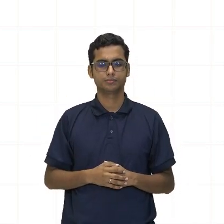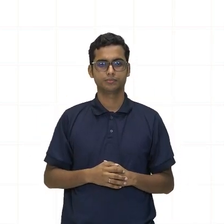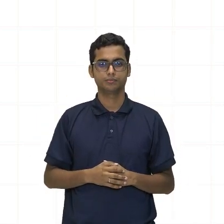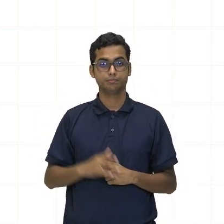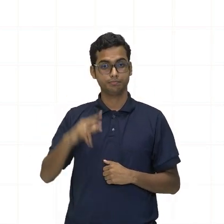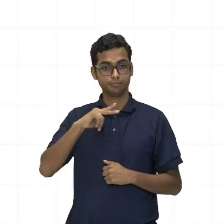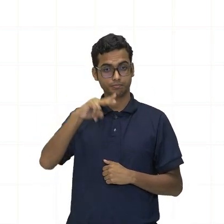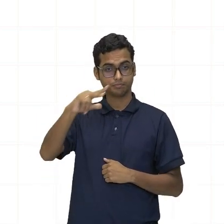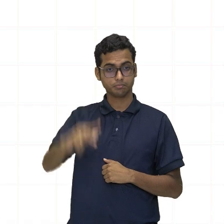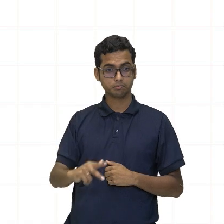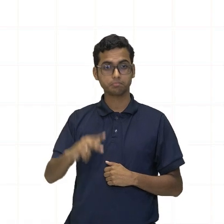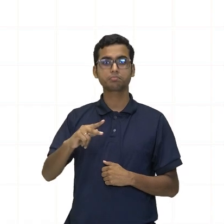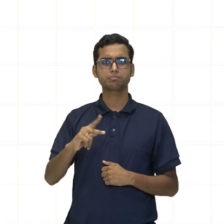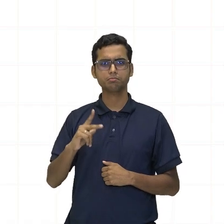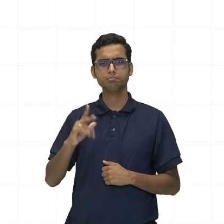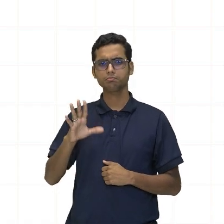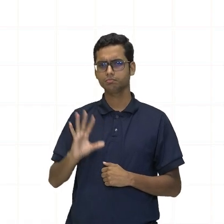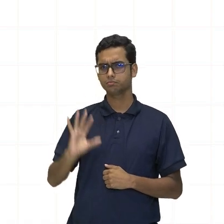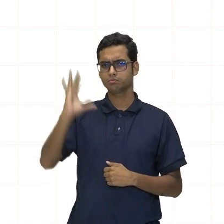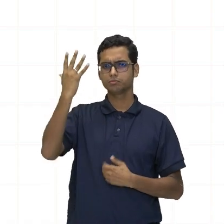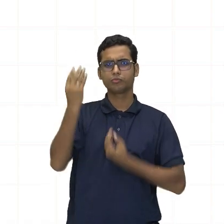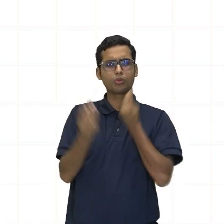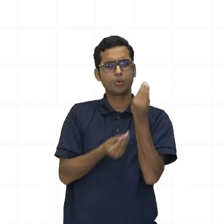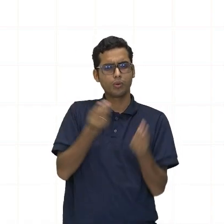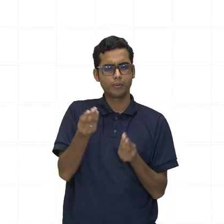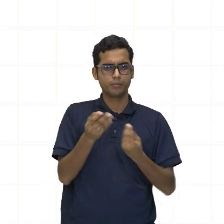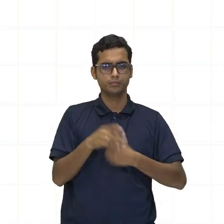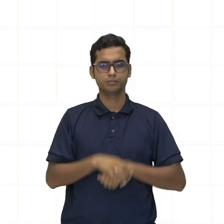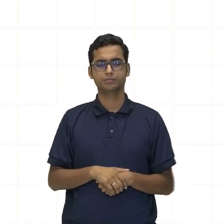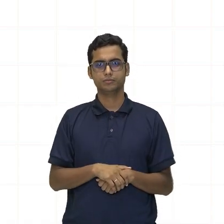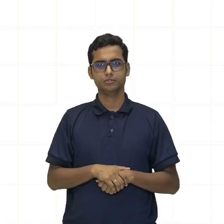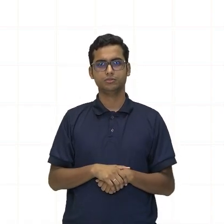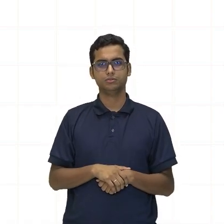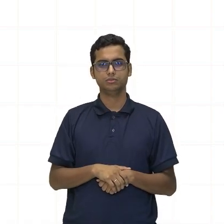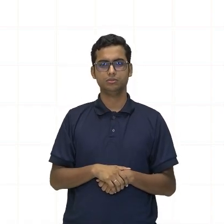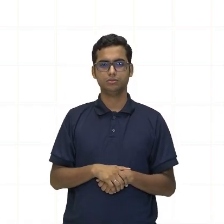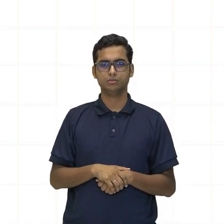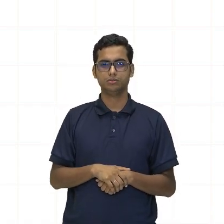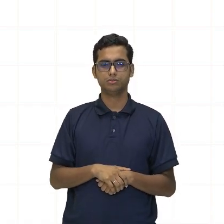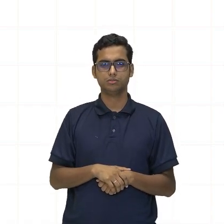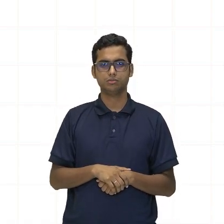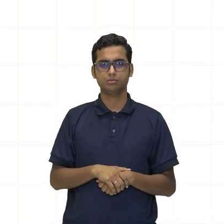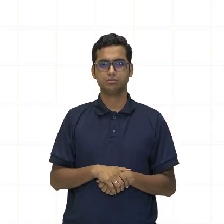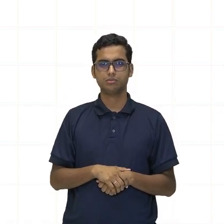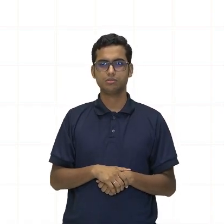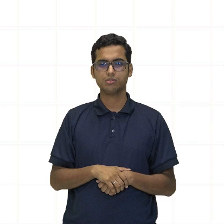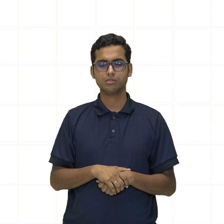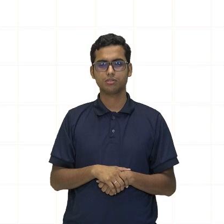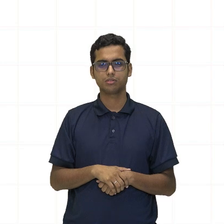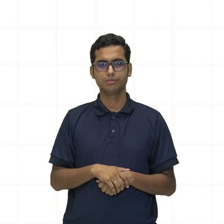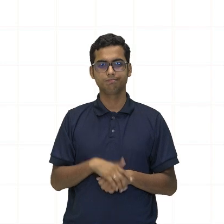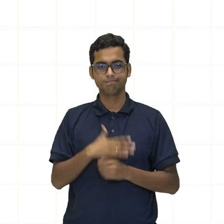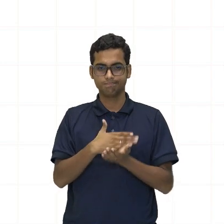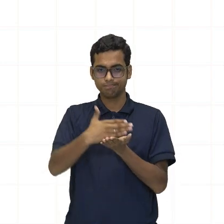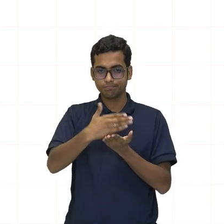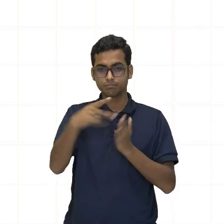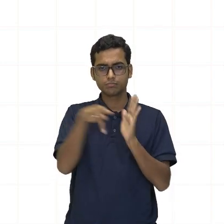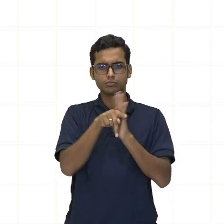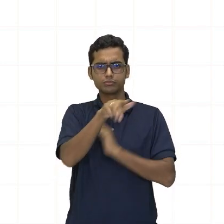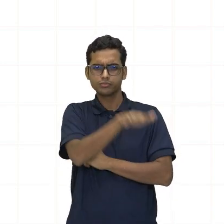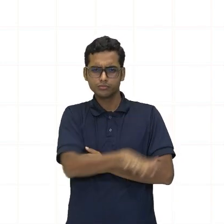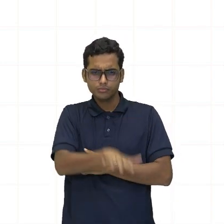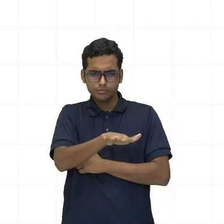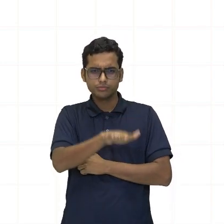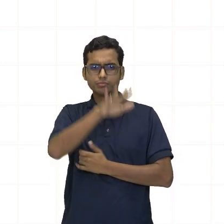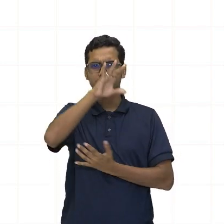portuguesa, ela foi se consolidando, mesmo que, inicialmente, a região não estivesse